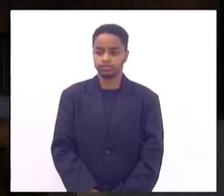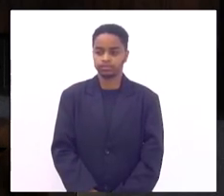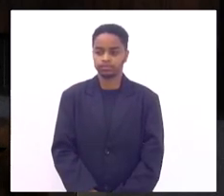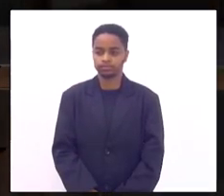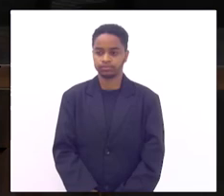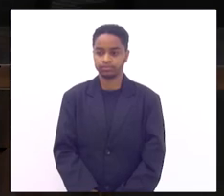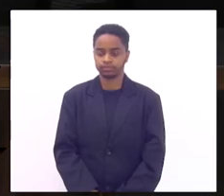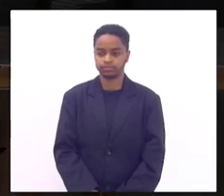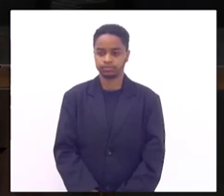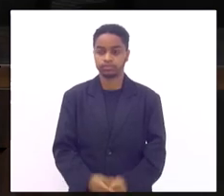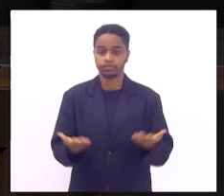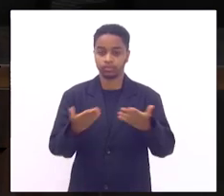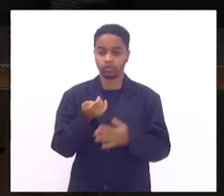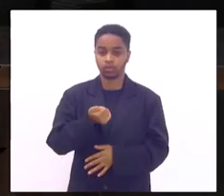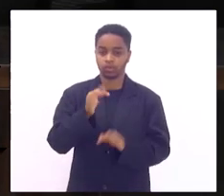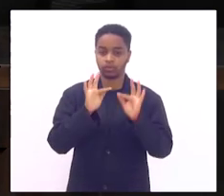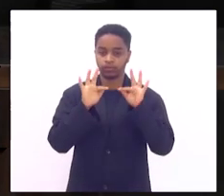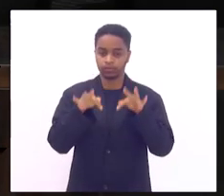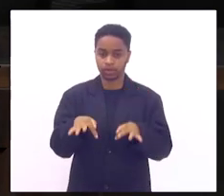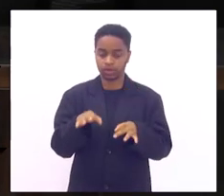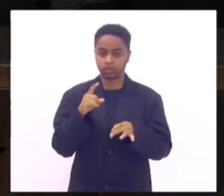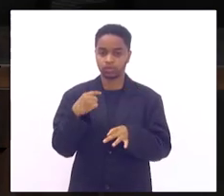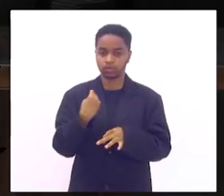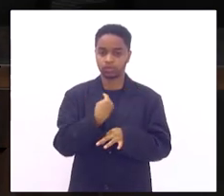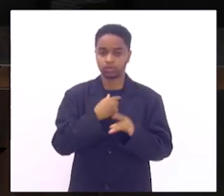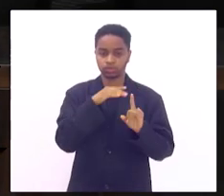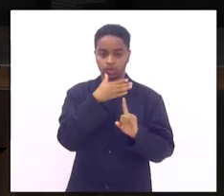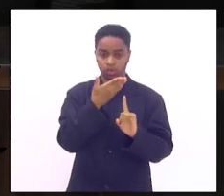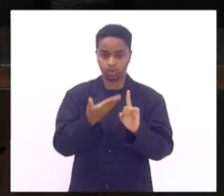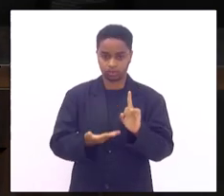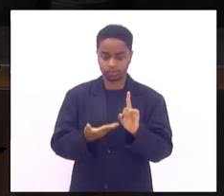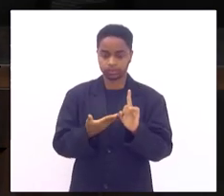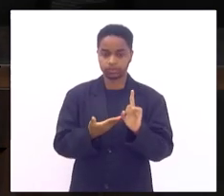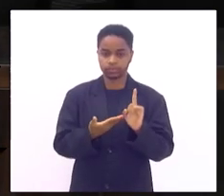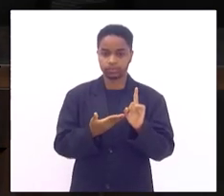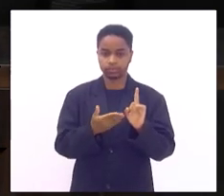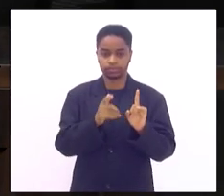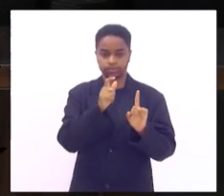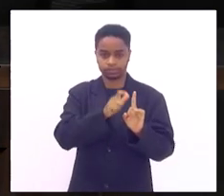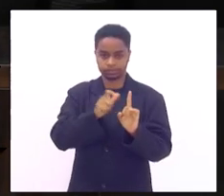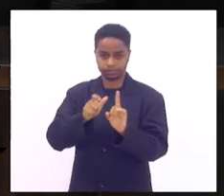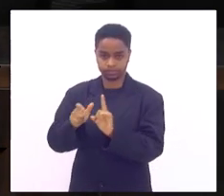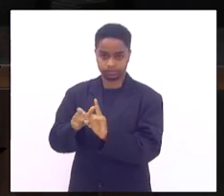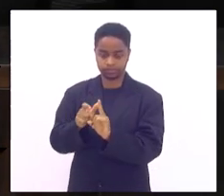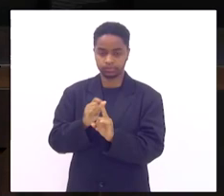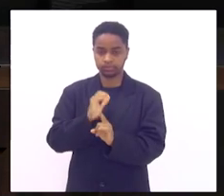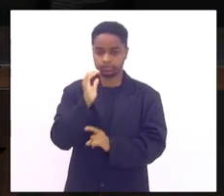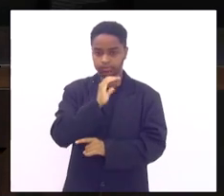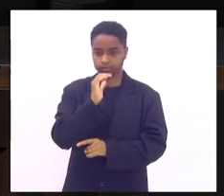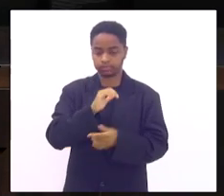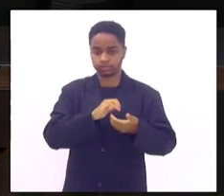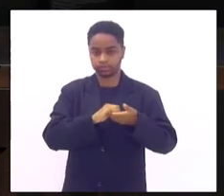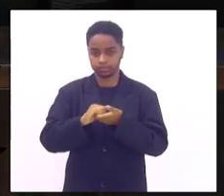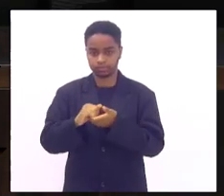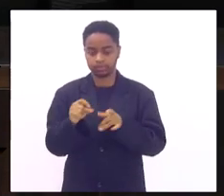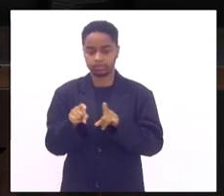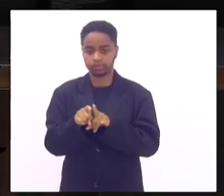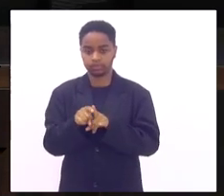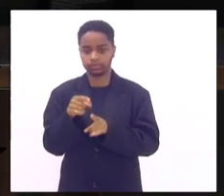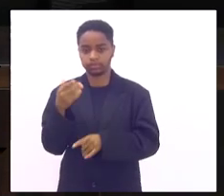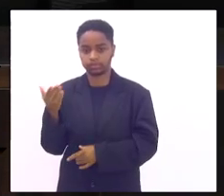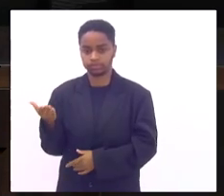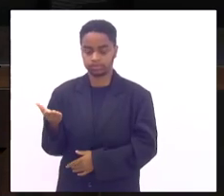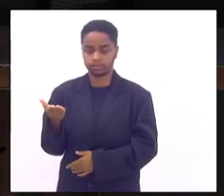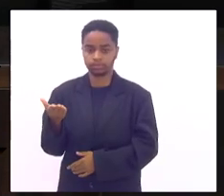2013. Bom, vamos chegando ao final para a gente fazer algumas homenagens aqui do nosso mandato. Para a sua breve saudação também, o